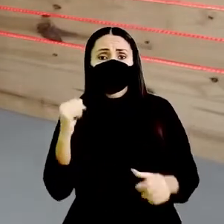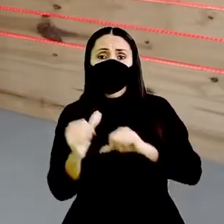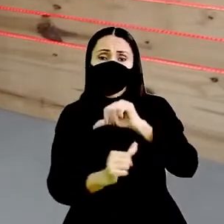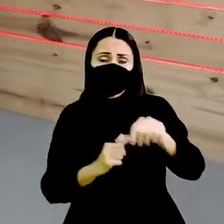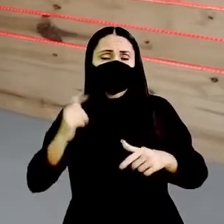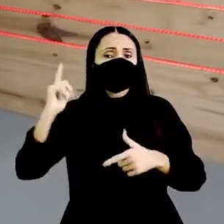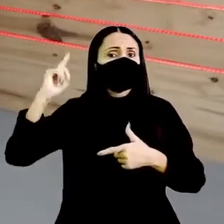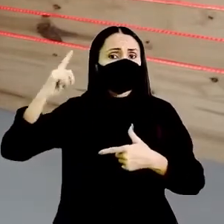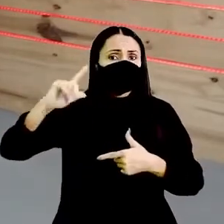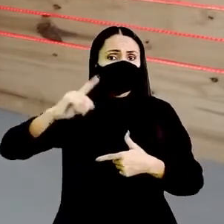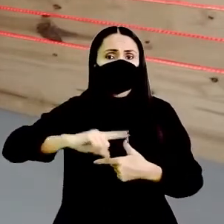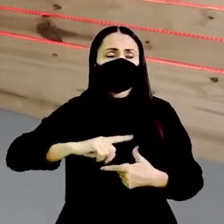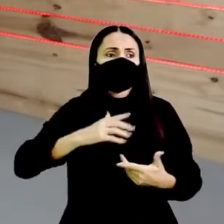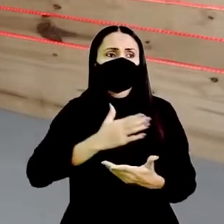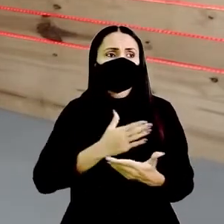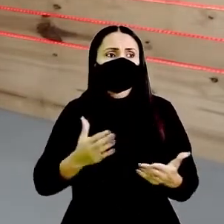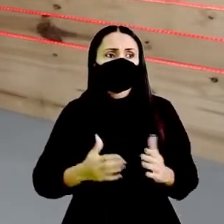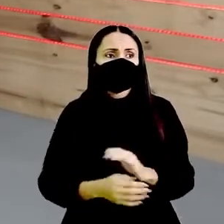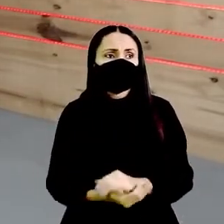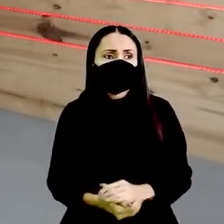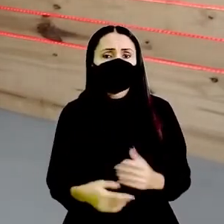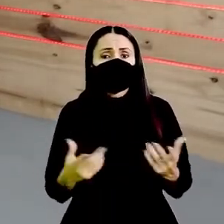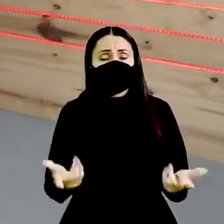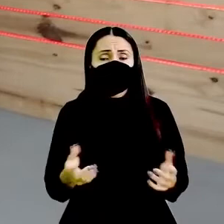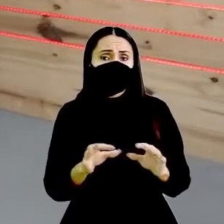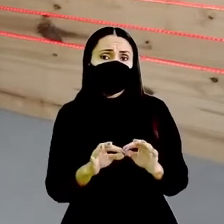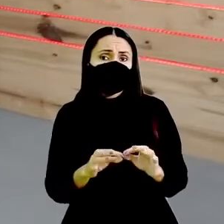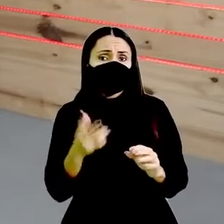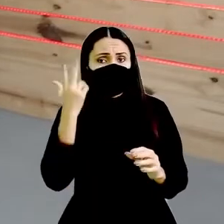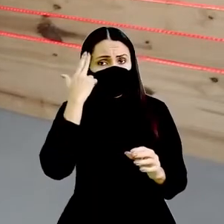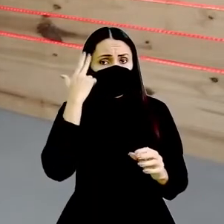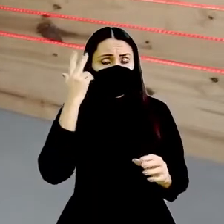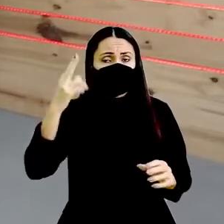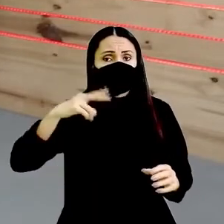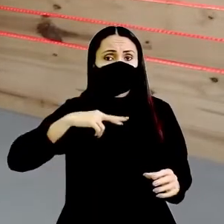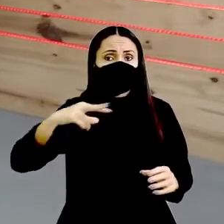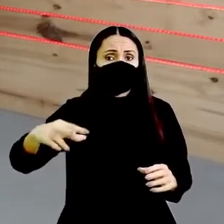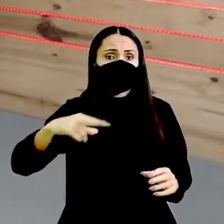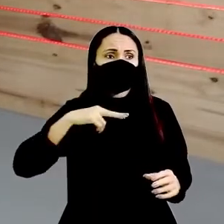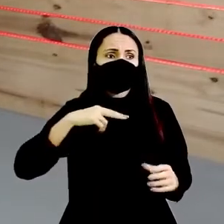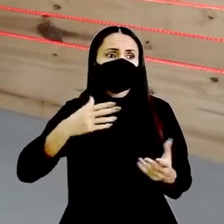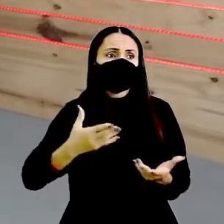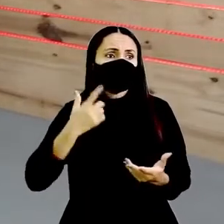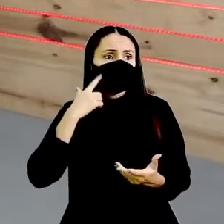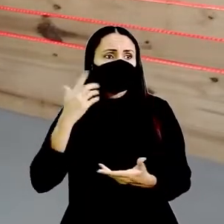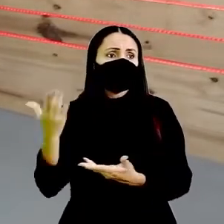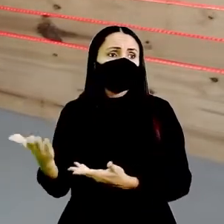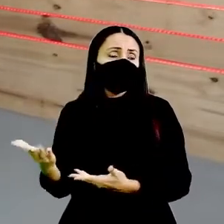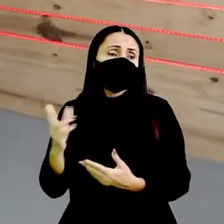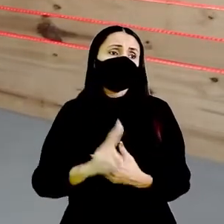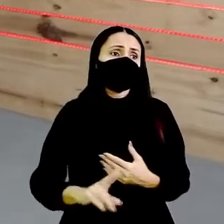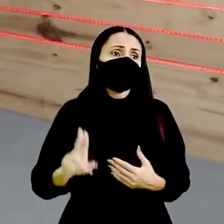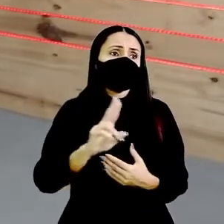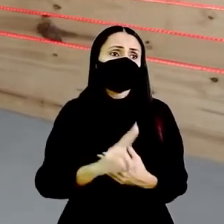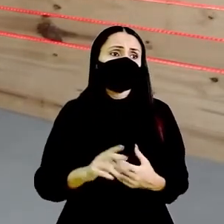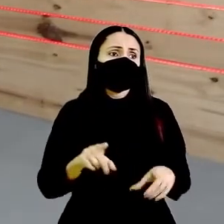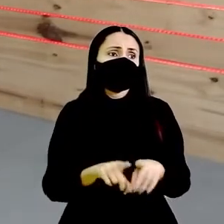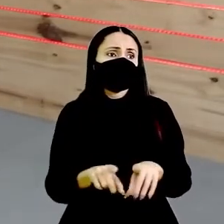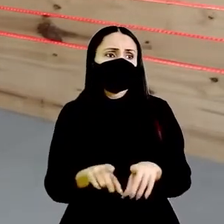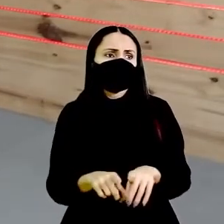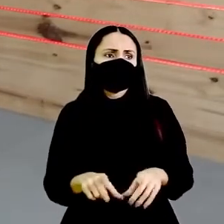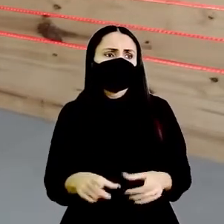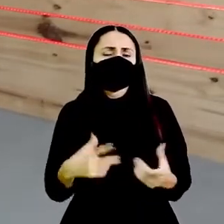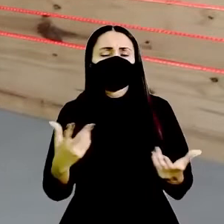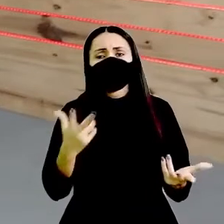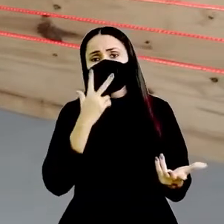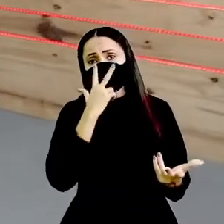por exemplo, que era muito comum em Portugal, já está sendo trocado pelo você. Graças a Deus. E a mesóclise está tudo muito parecidinho com o